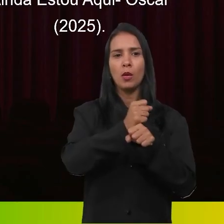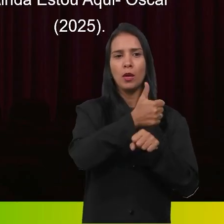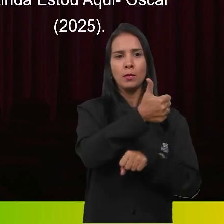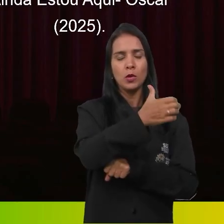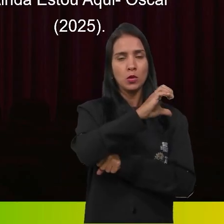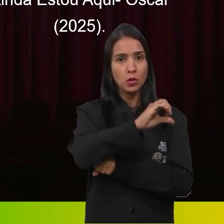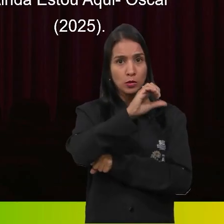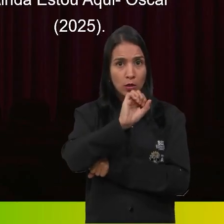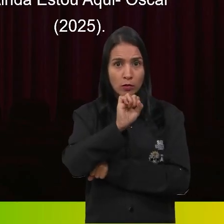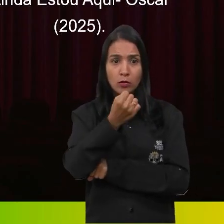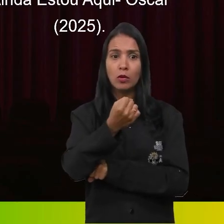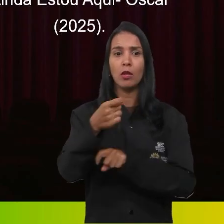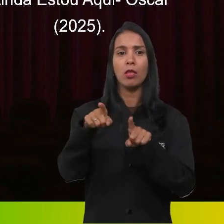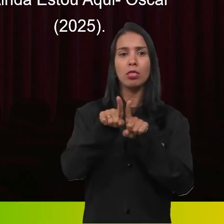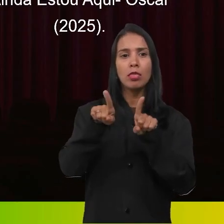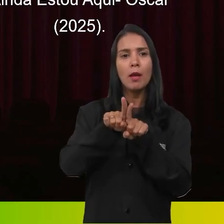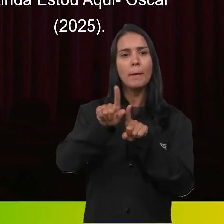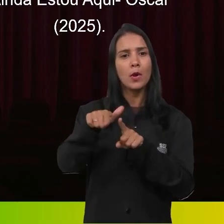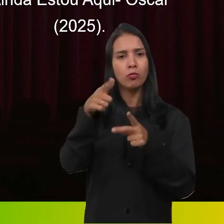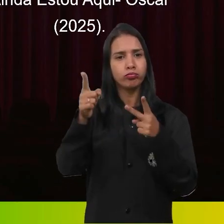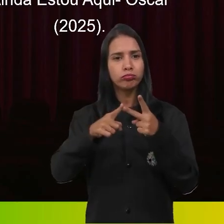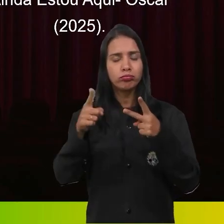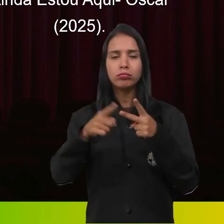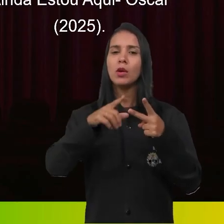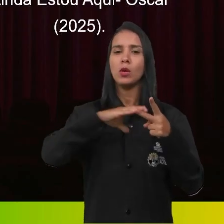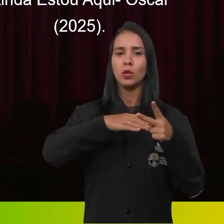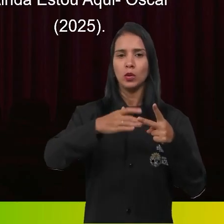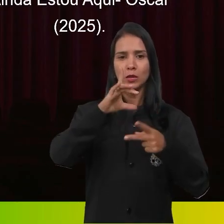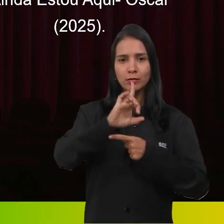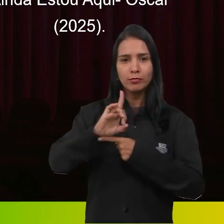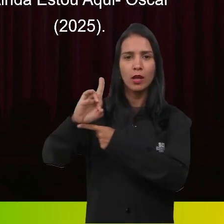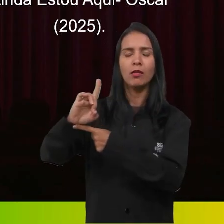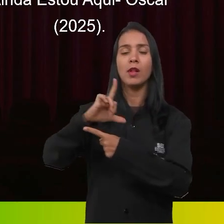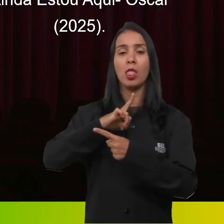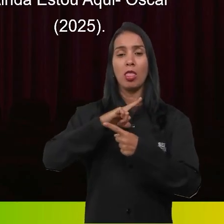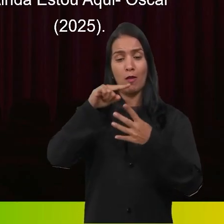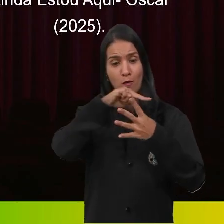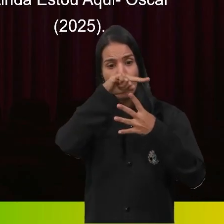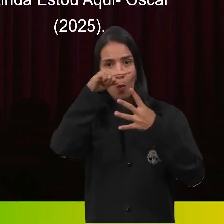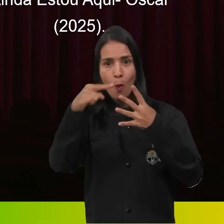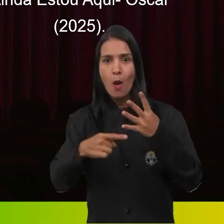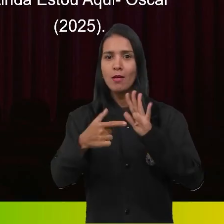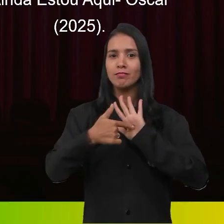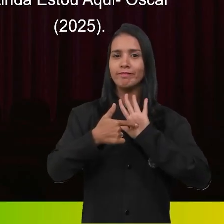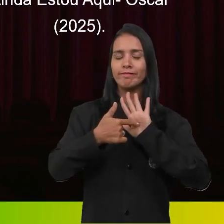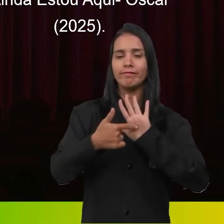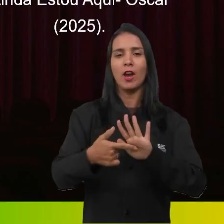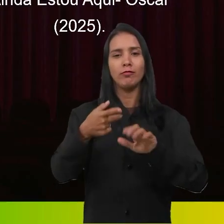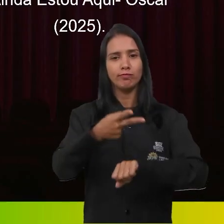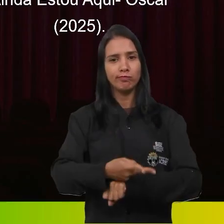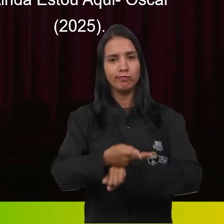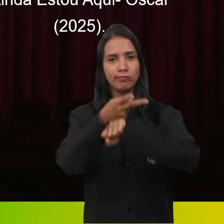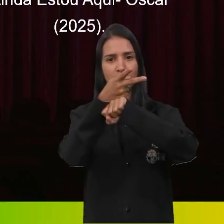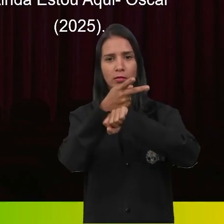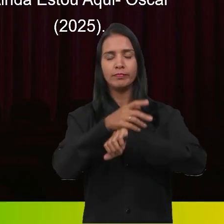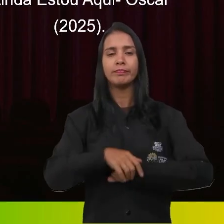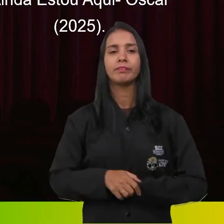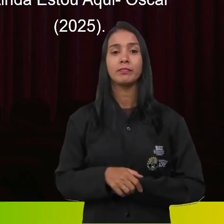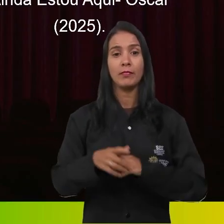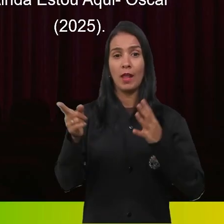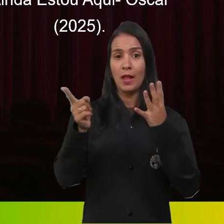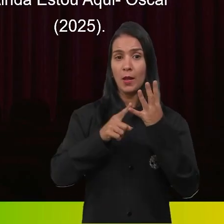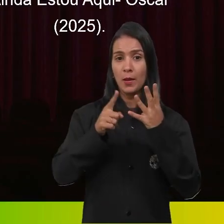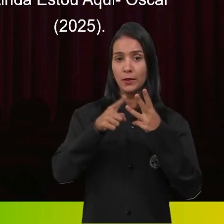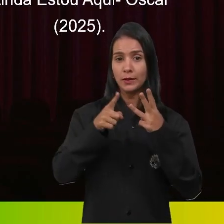uma indicação, foi uma indicação ao Oscar, recebeu aí 4 indicações. O Pagador de Promessa, que